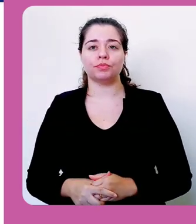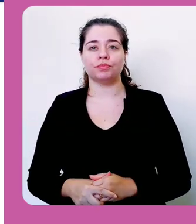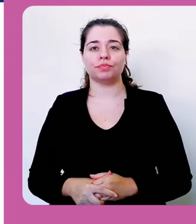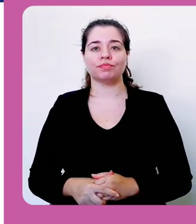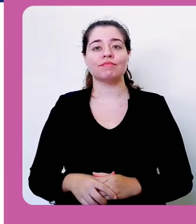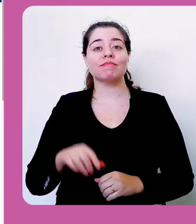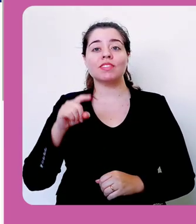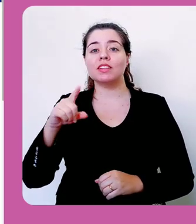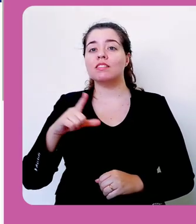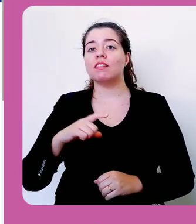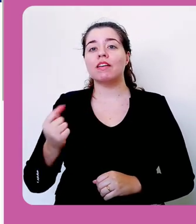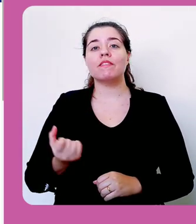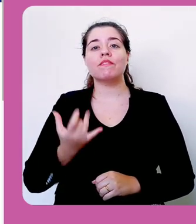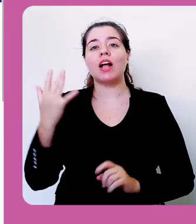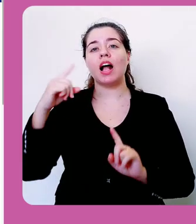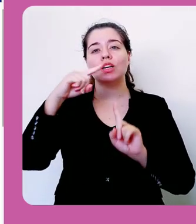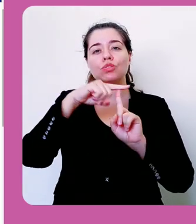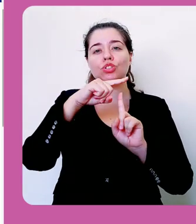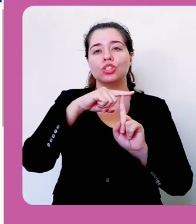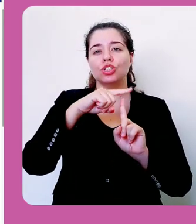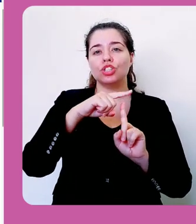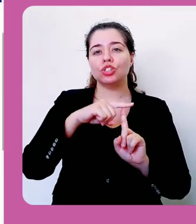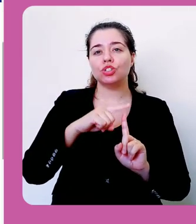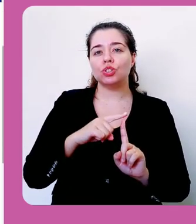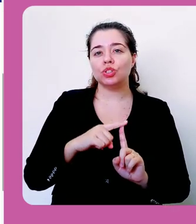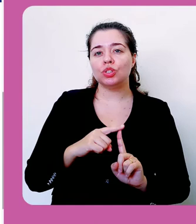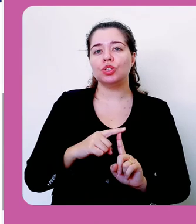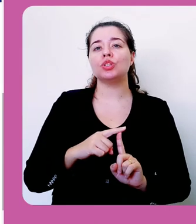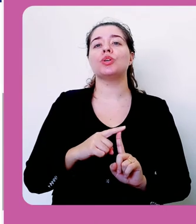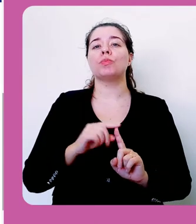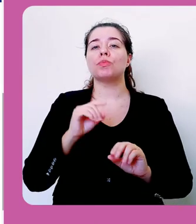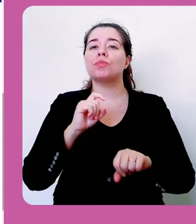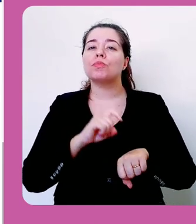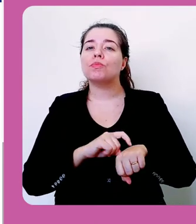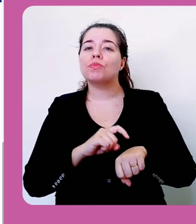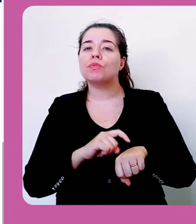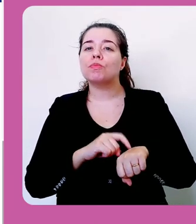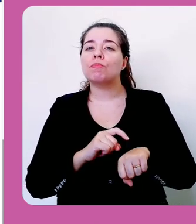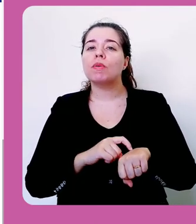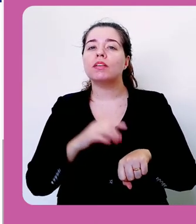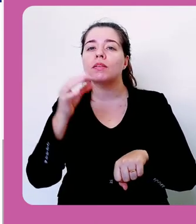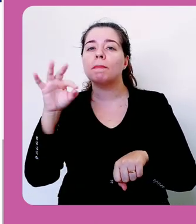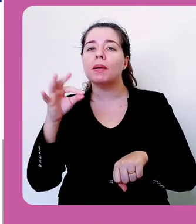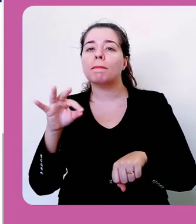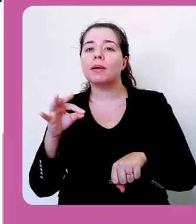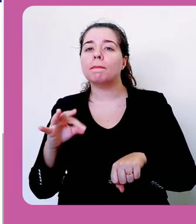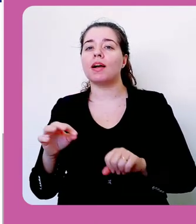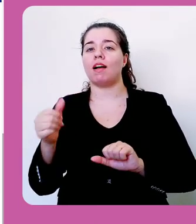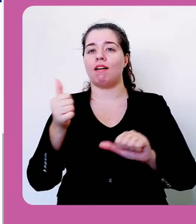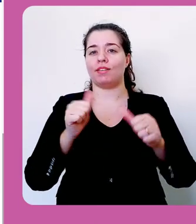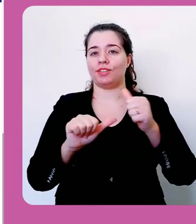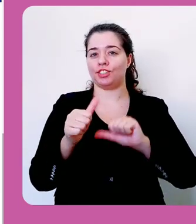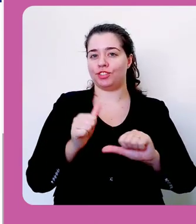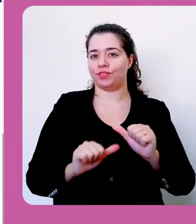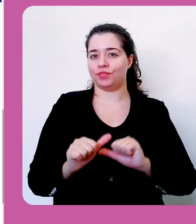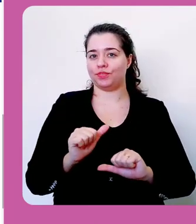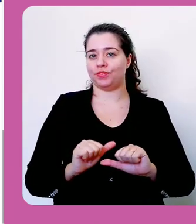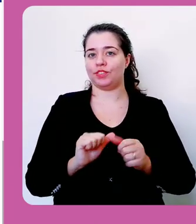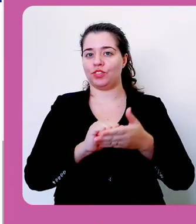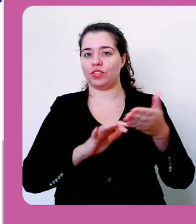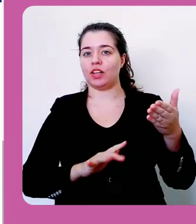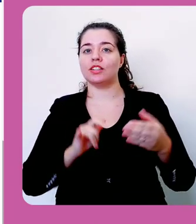vai fazer durante a correção da sua atividade. Então, a gente tem uma atividade configurada aqui, lá em